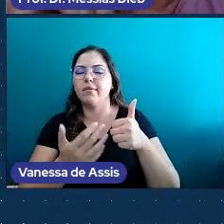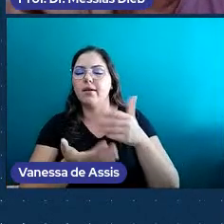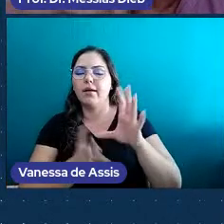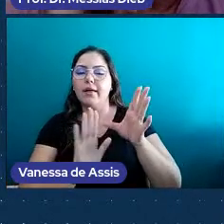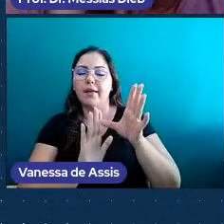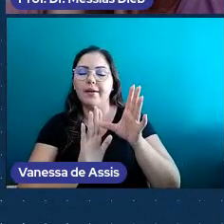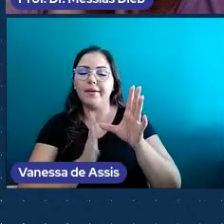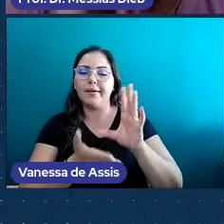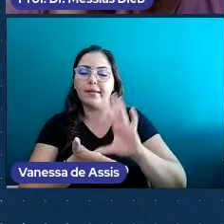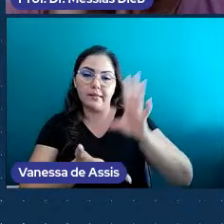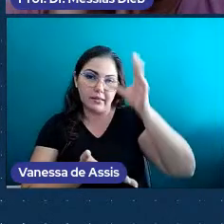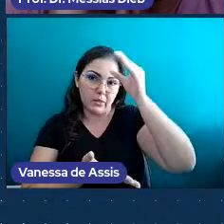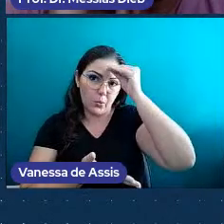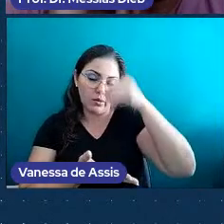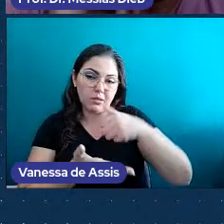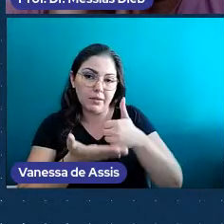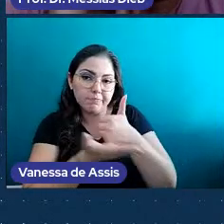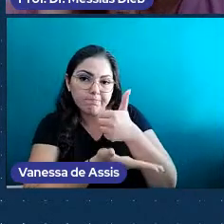né,